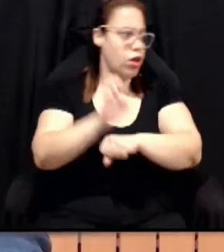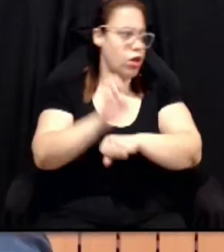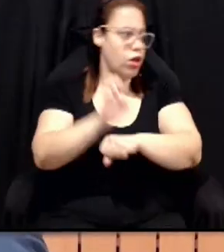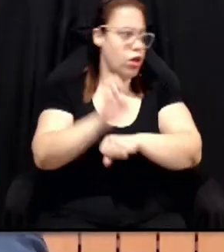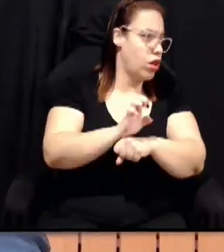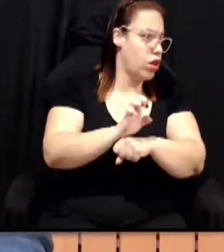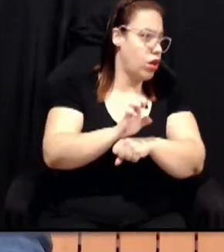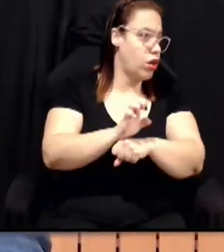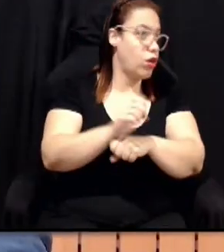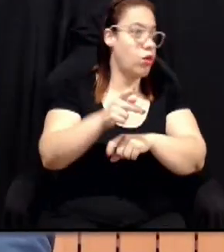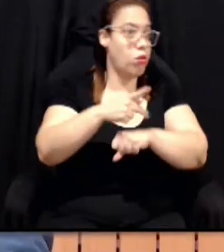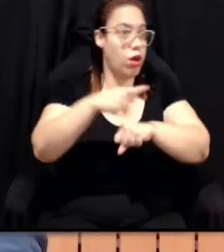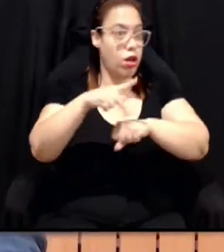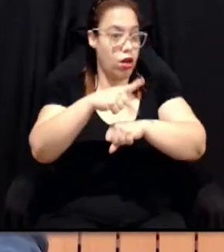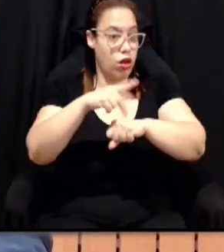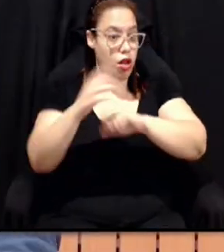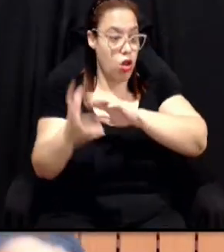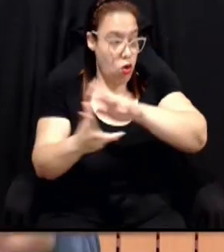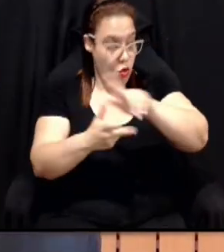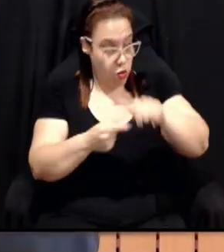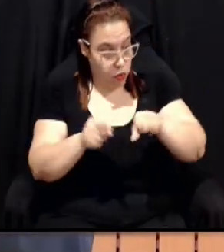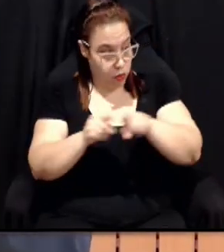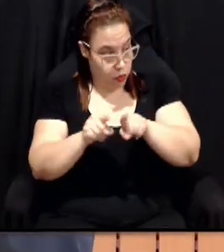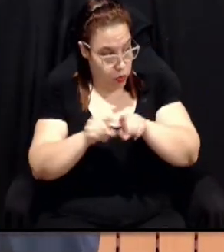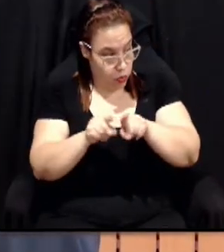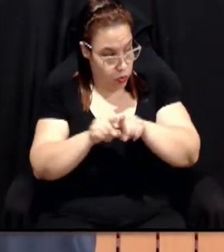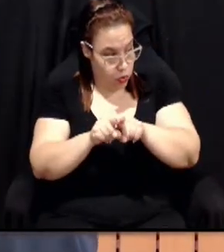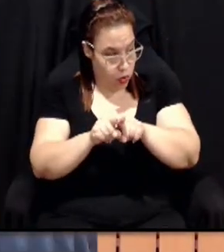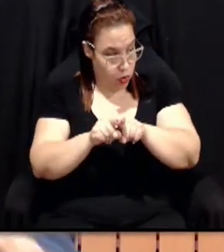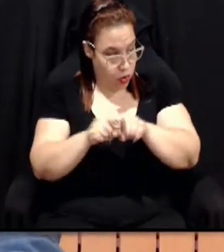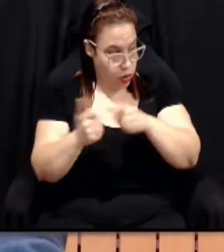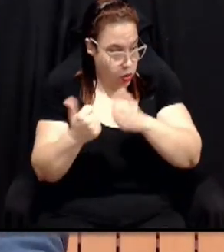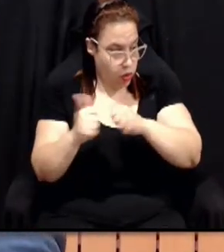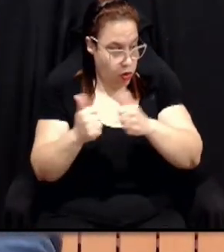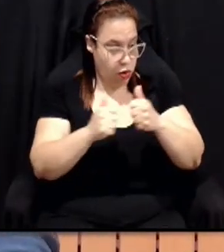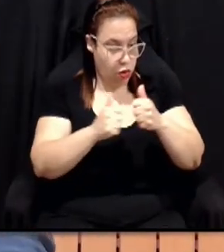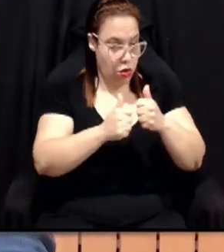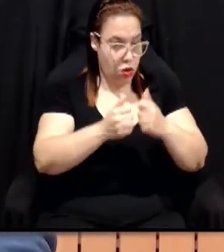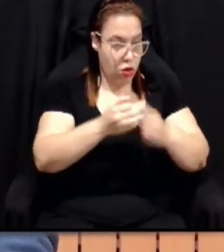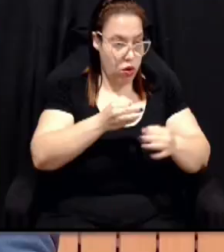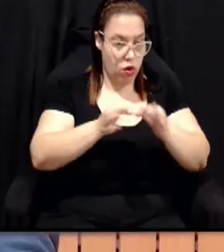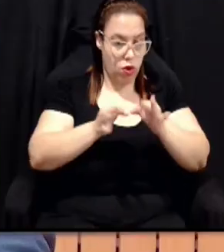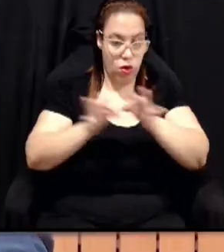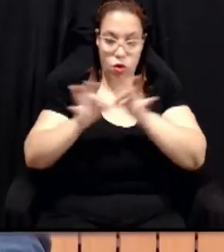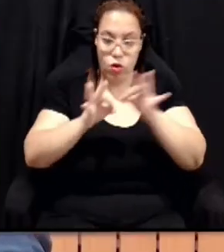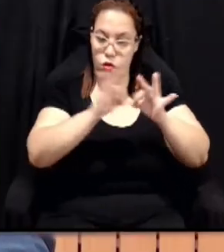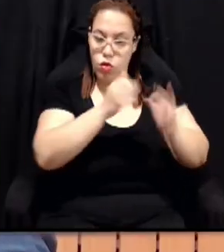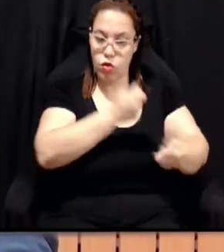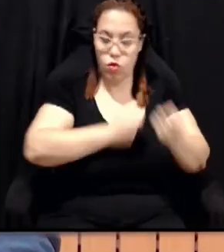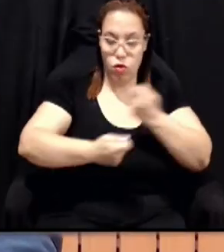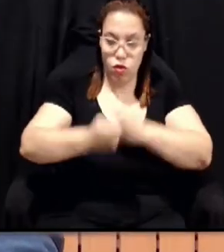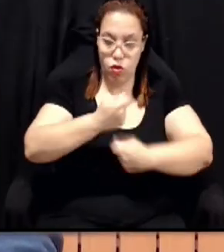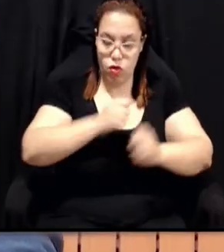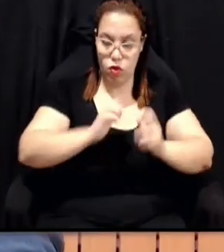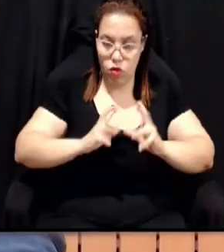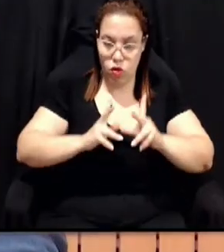e também o mundo. E essa administração do prefeito, com todas